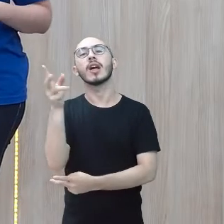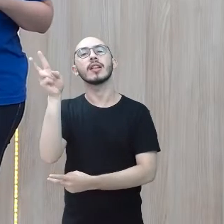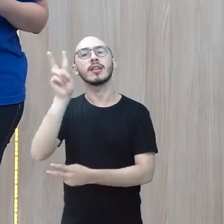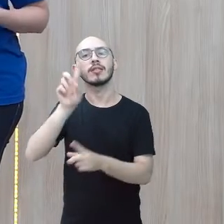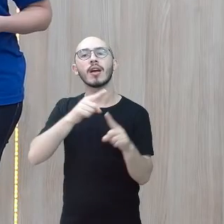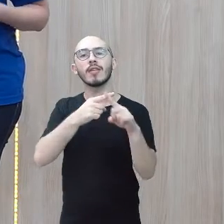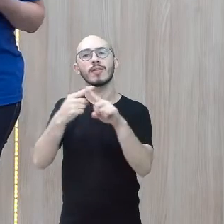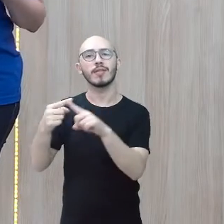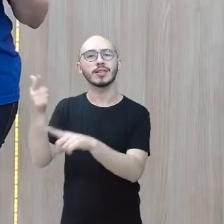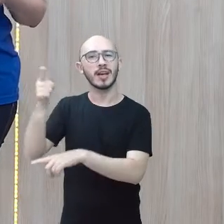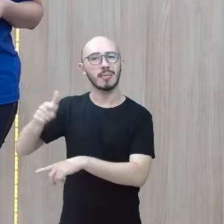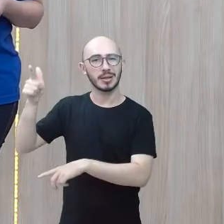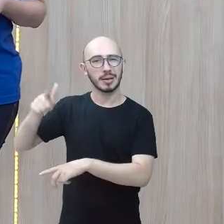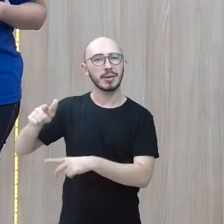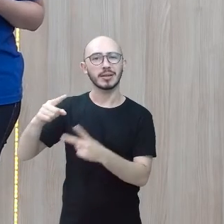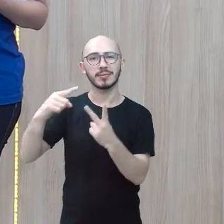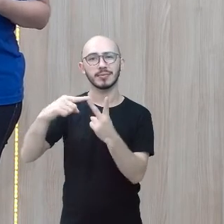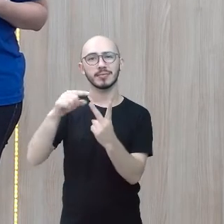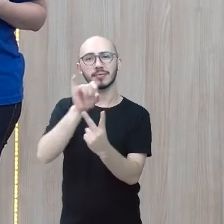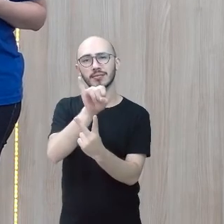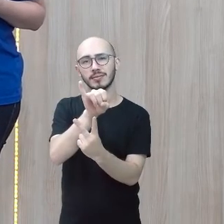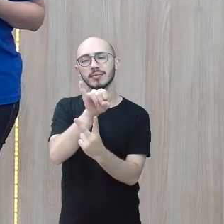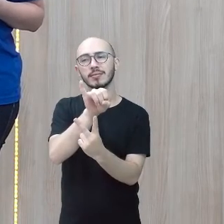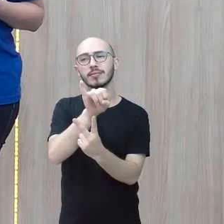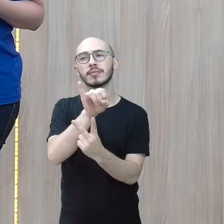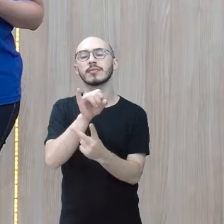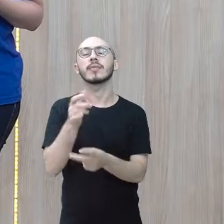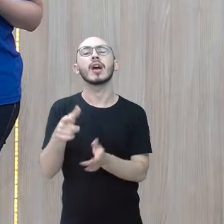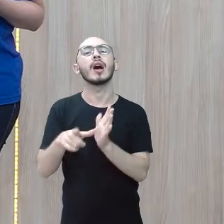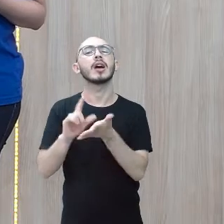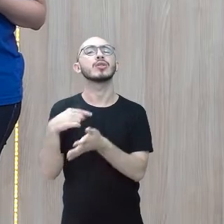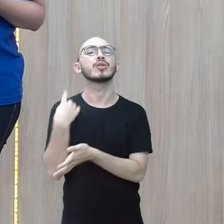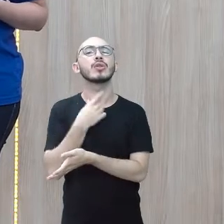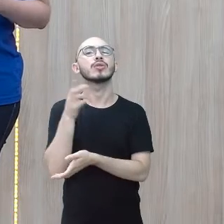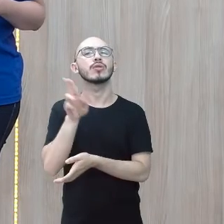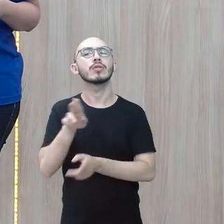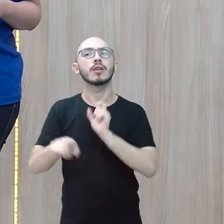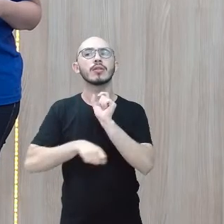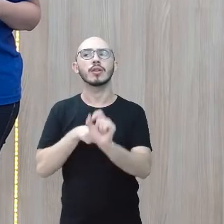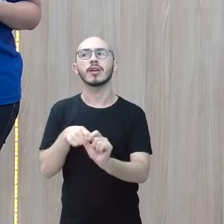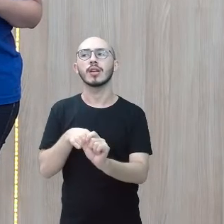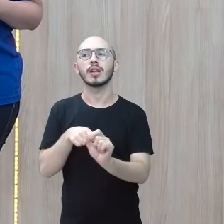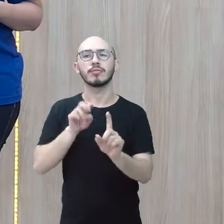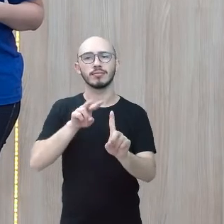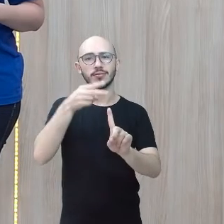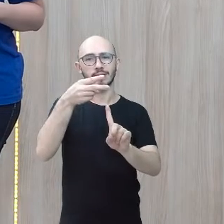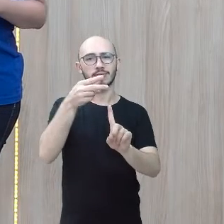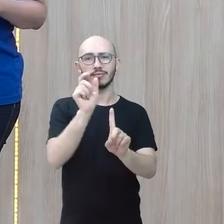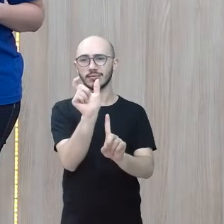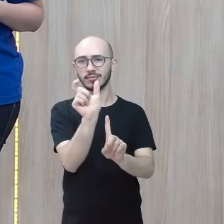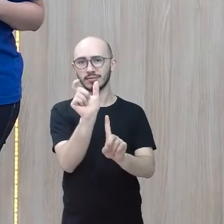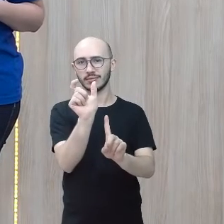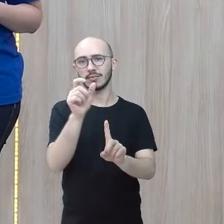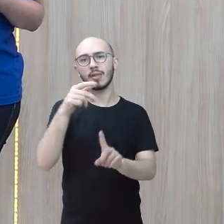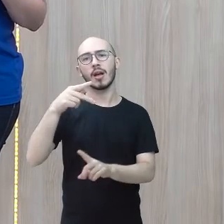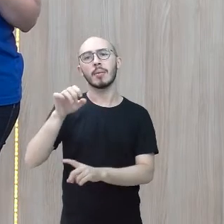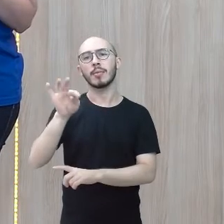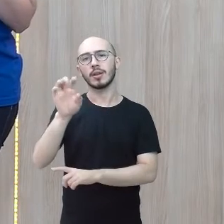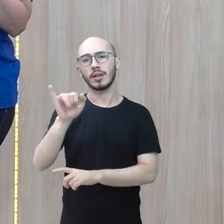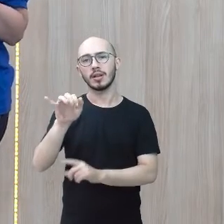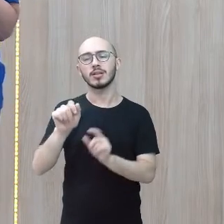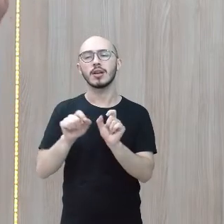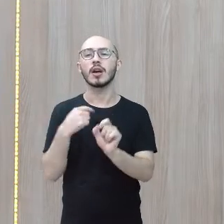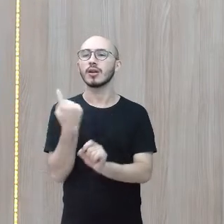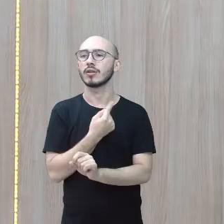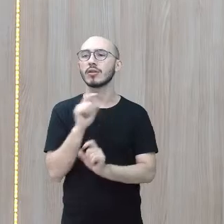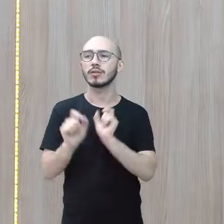gente vai repetir determinado valor. Antes a gente estava utilizando isso em cima do número, né? Representando ali a potência, porque a gente